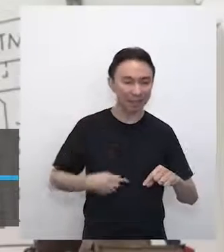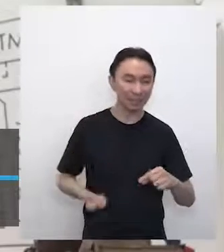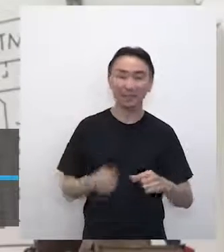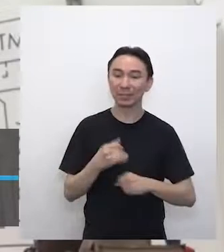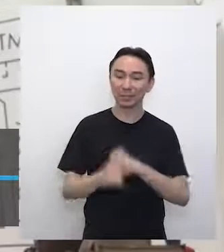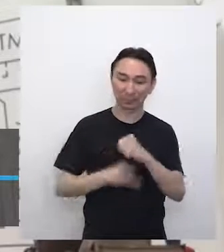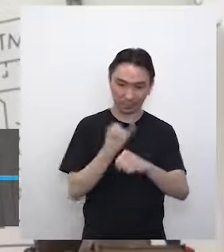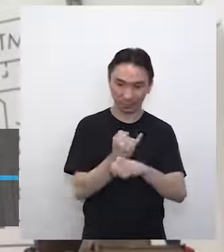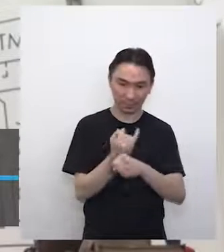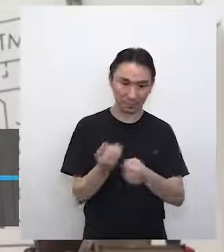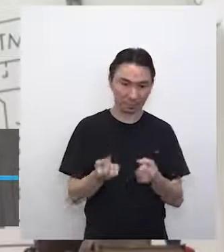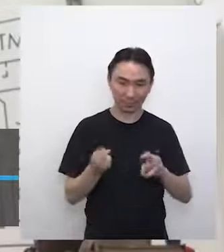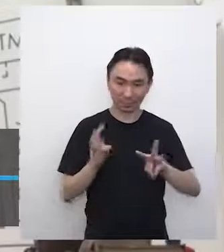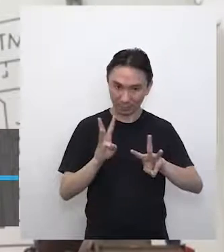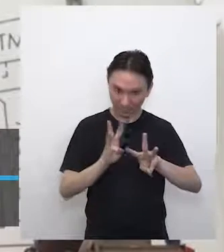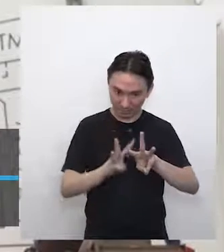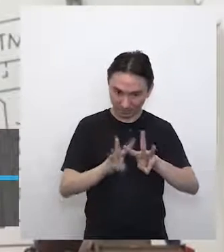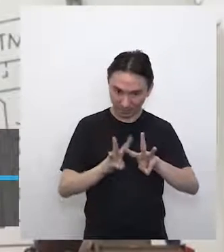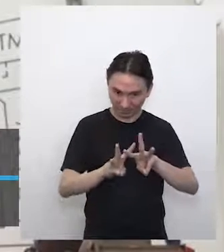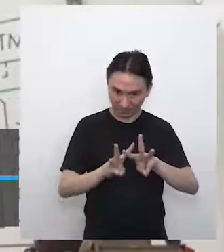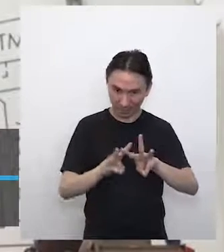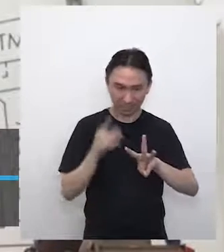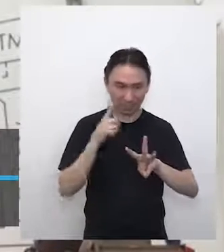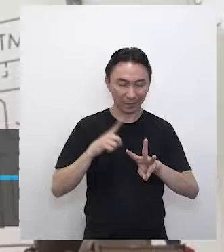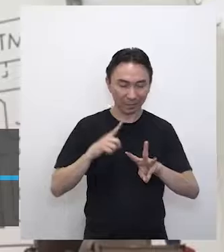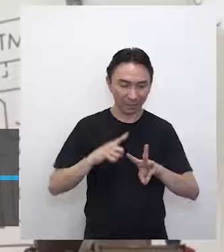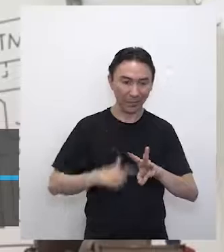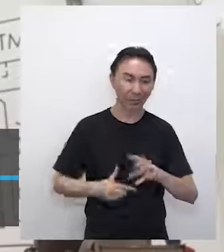Centro de Inovação,